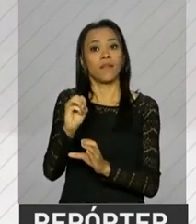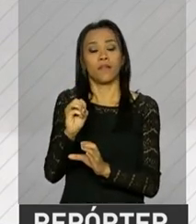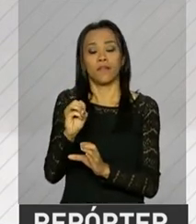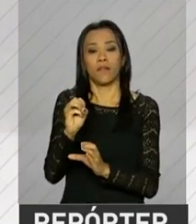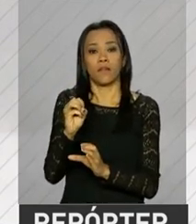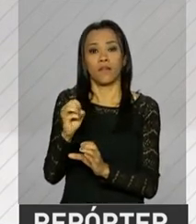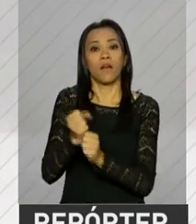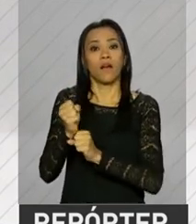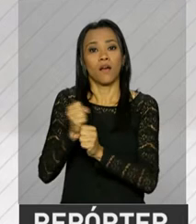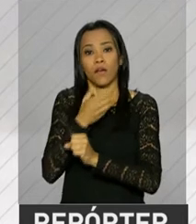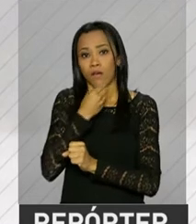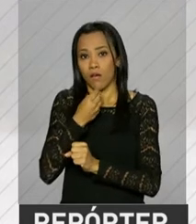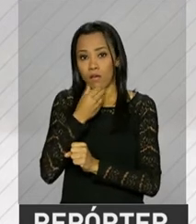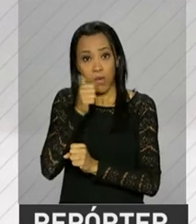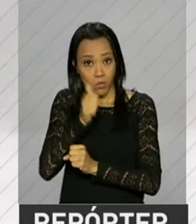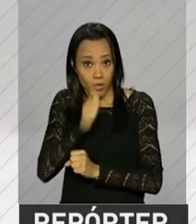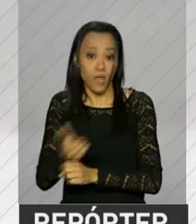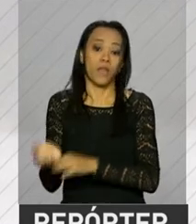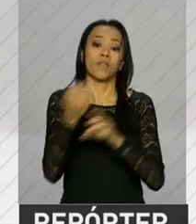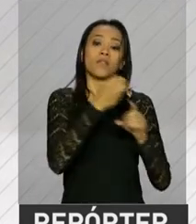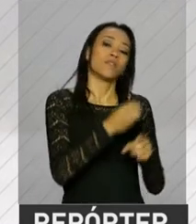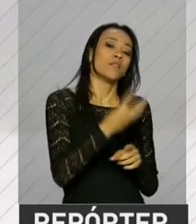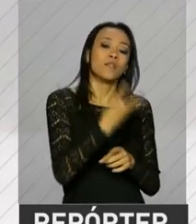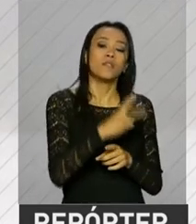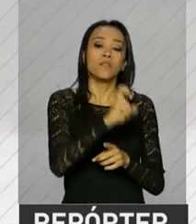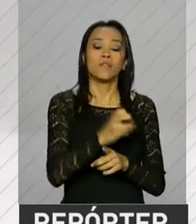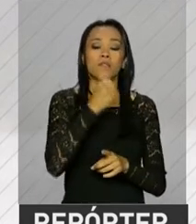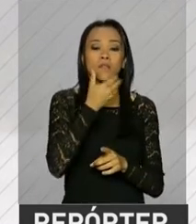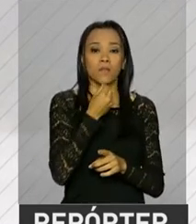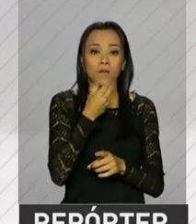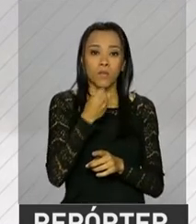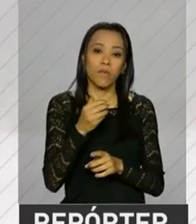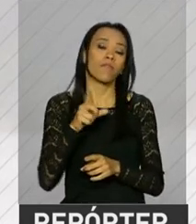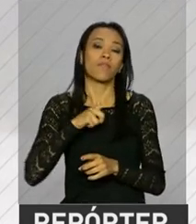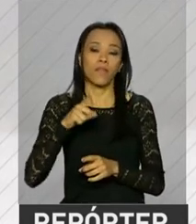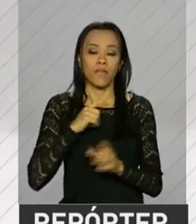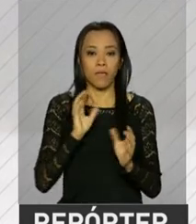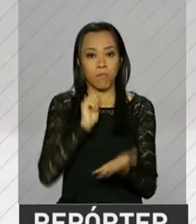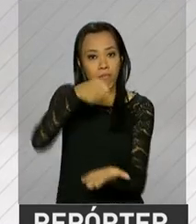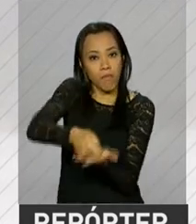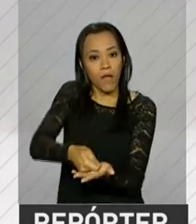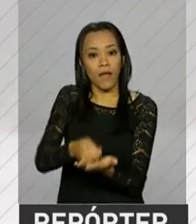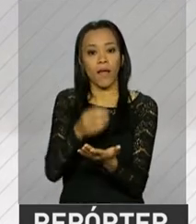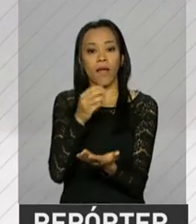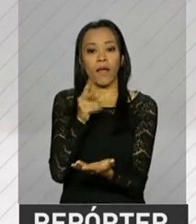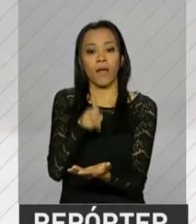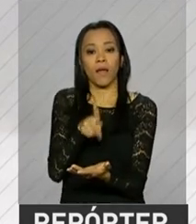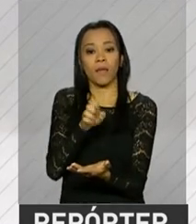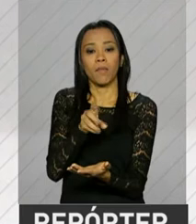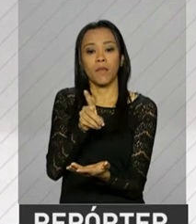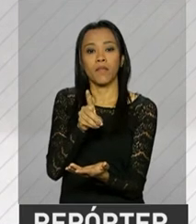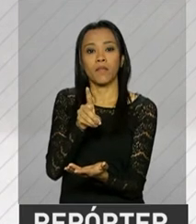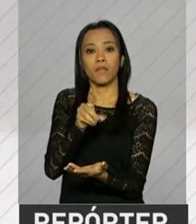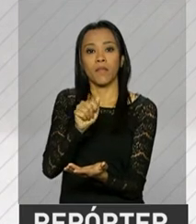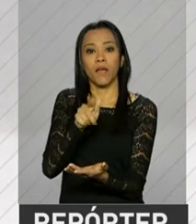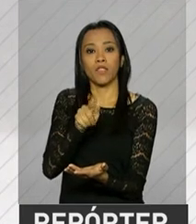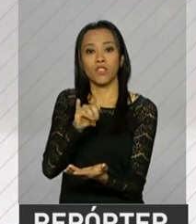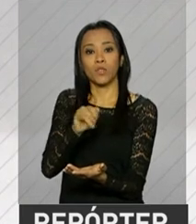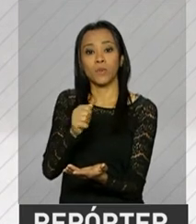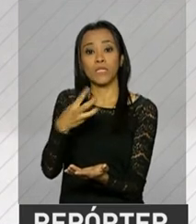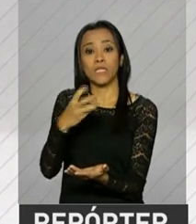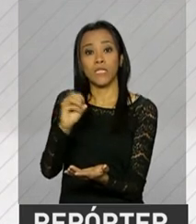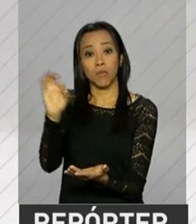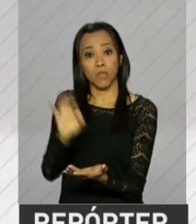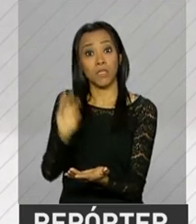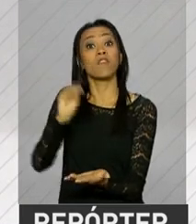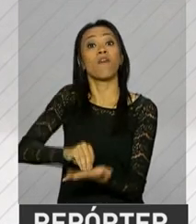e 35 anos para homens terá de pagar um pedágio de 30 por cento sobre o período que faltar